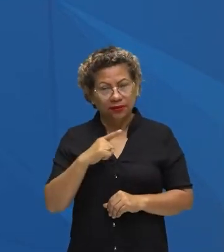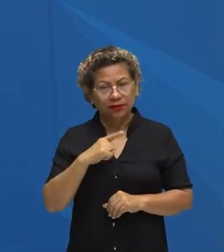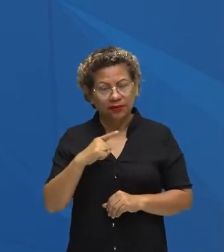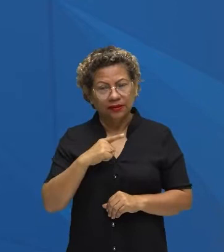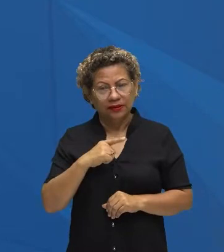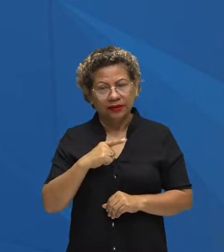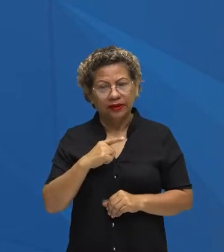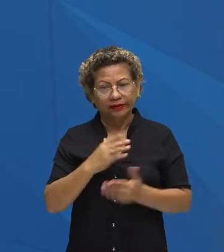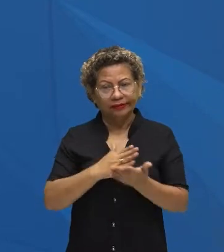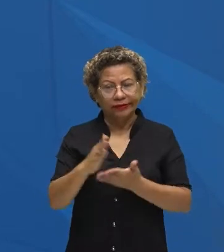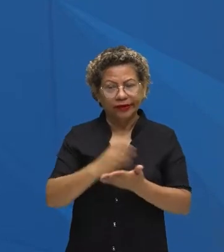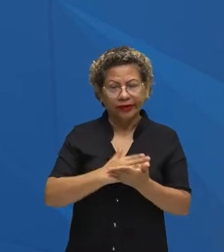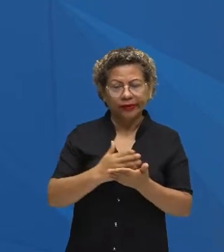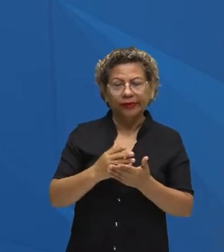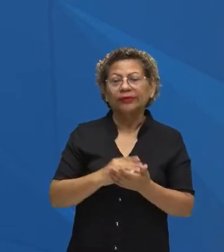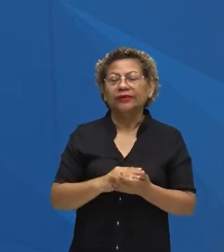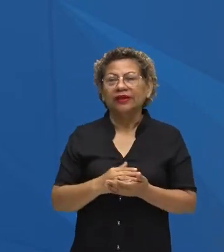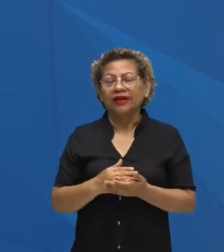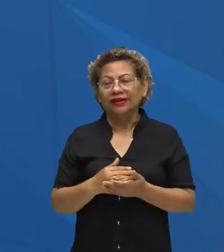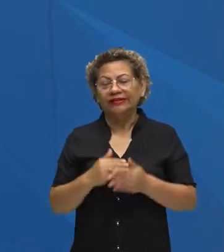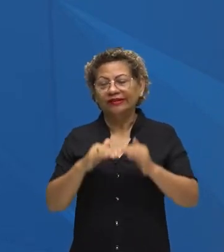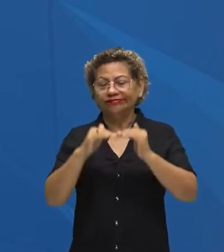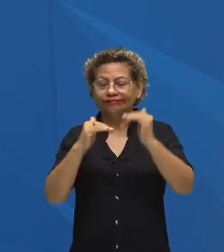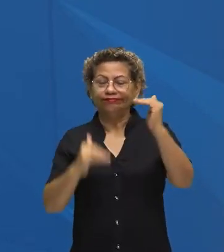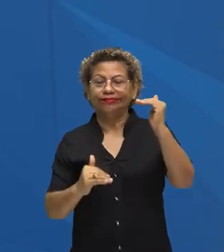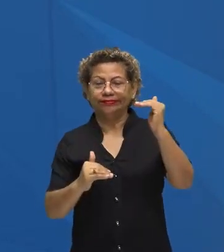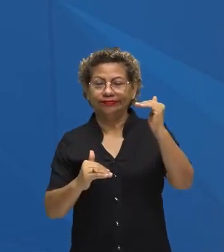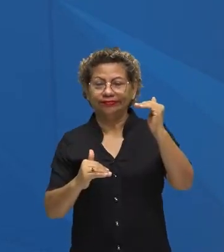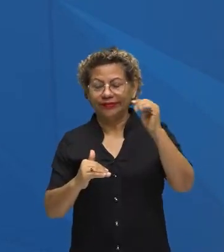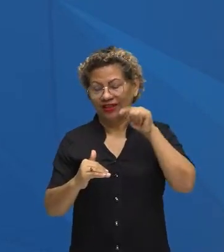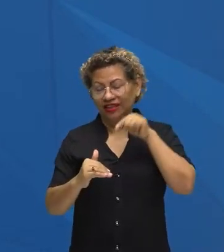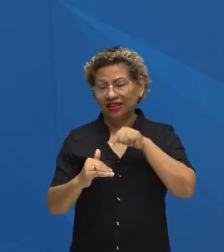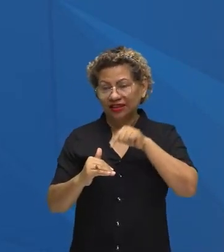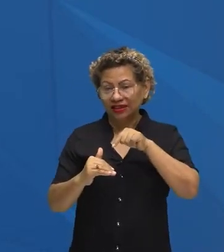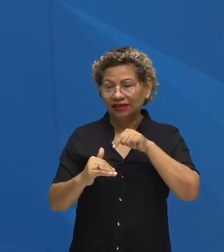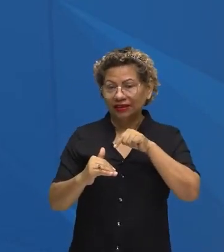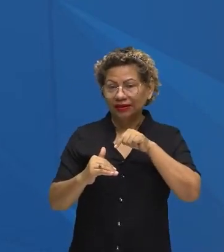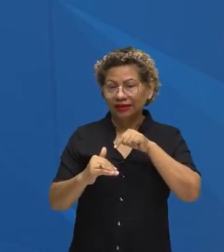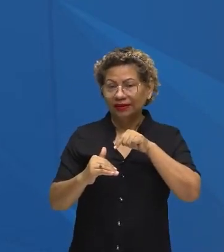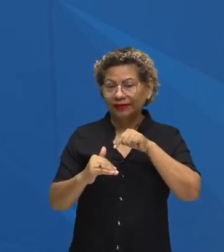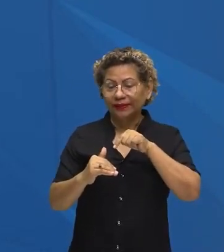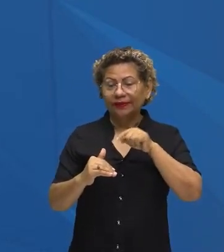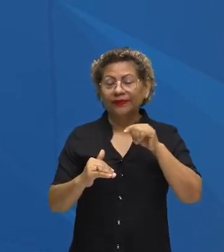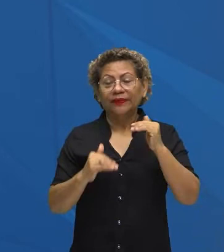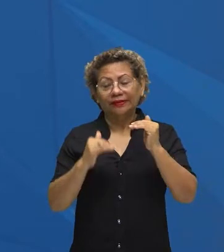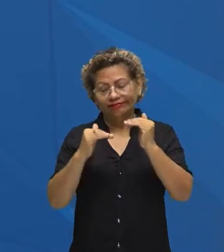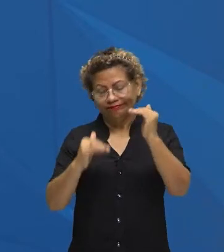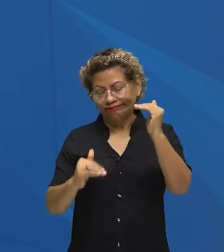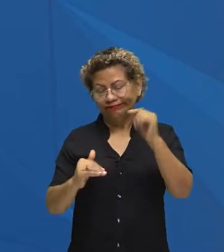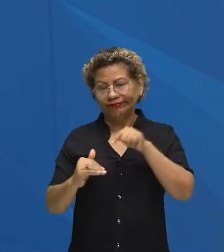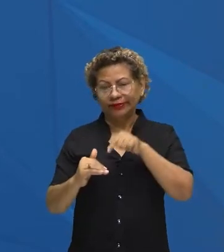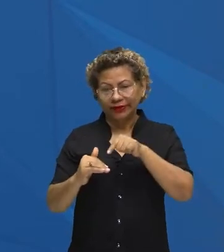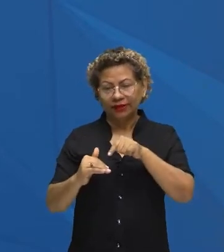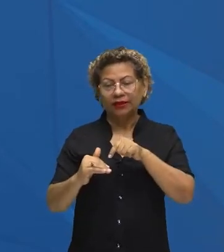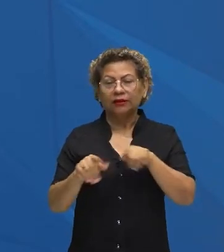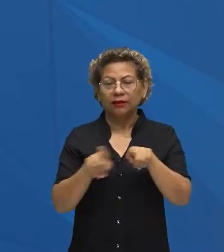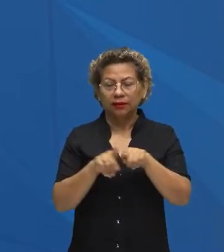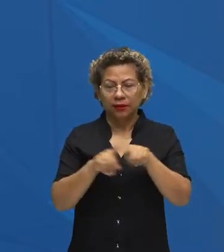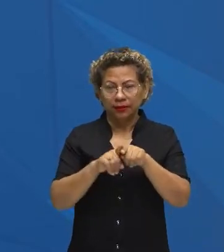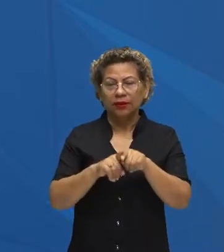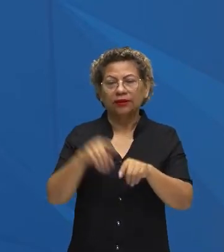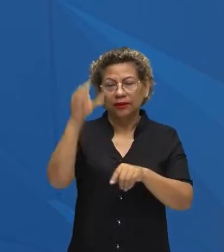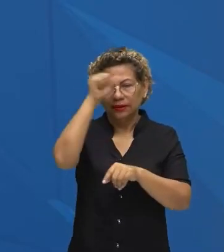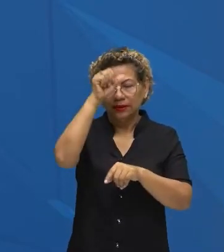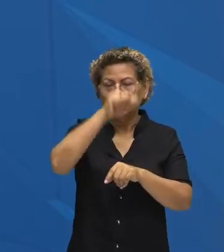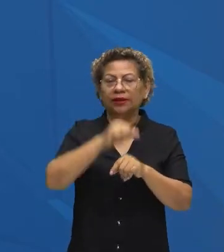sentindo diminuído, não ficar se comparando, né? Porque uma hora ou outra, realmente, quem está ali também está aprendendo e no final